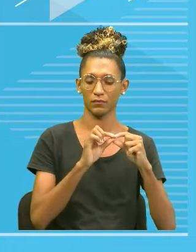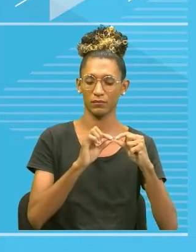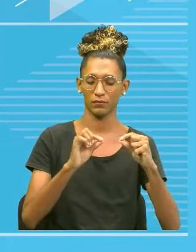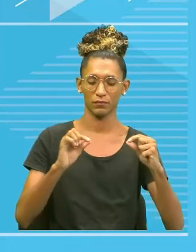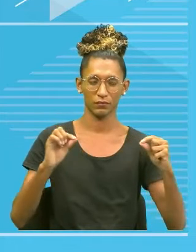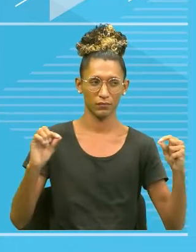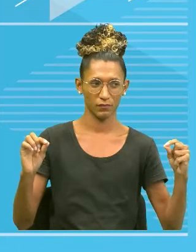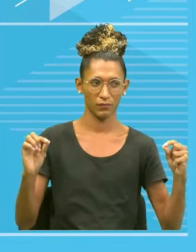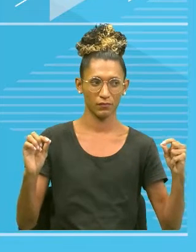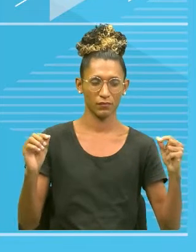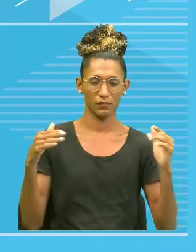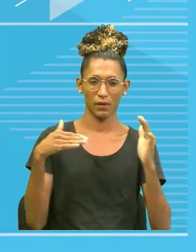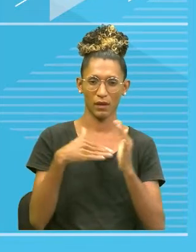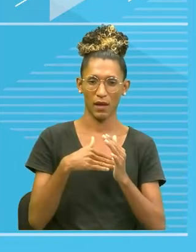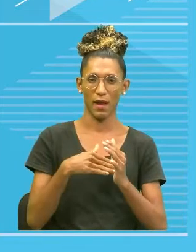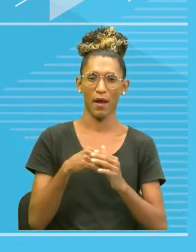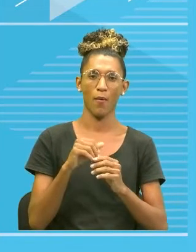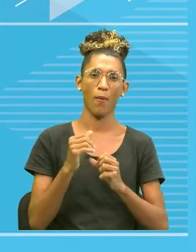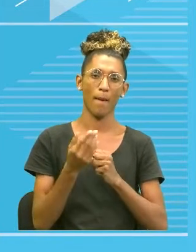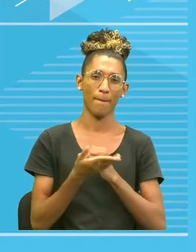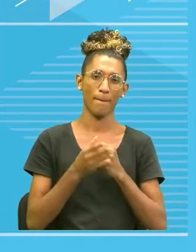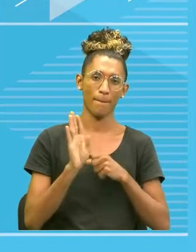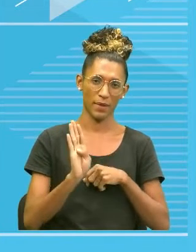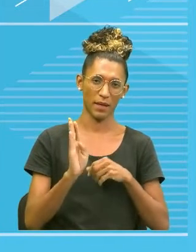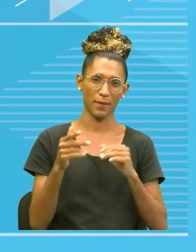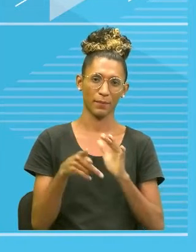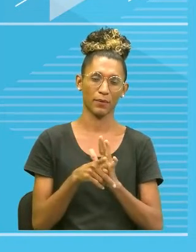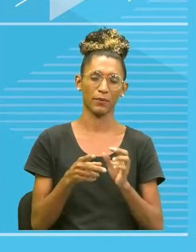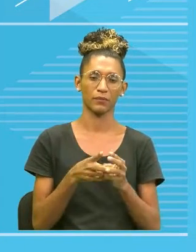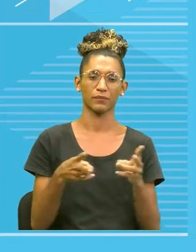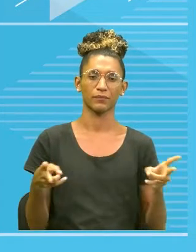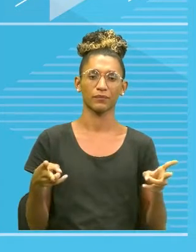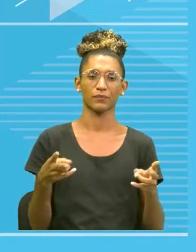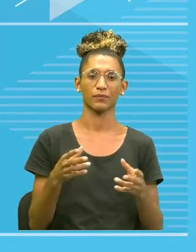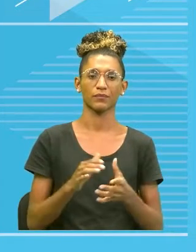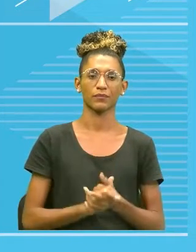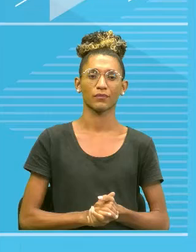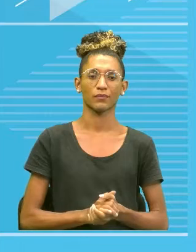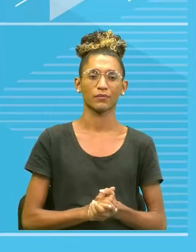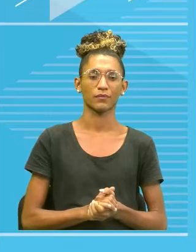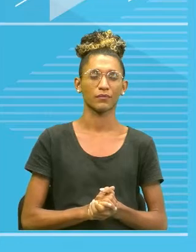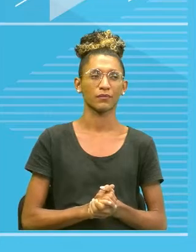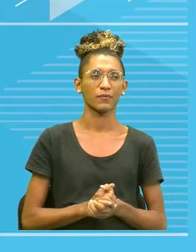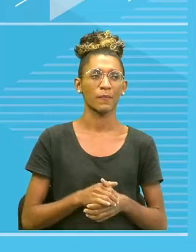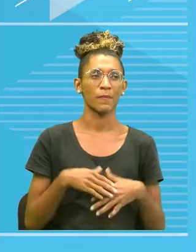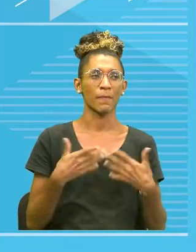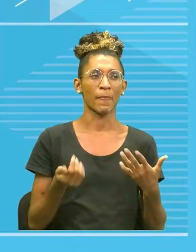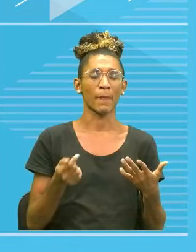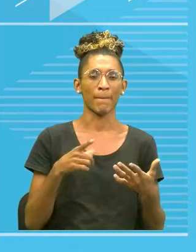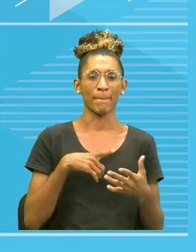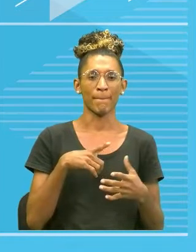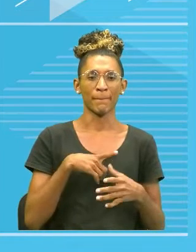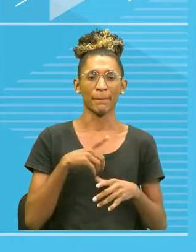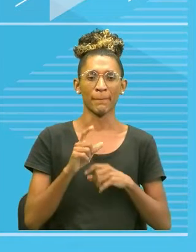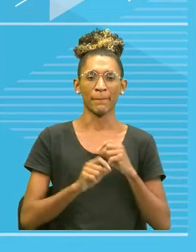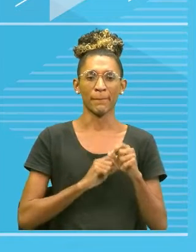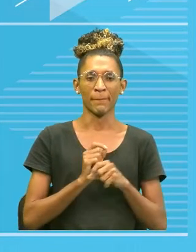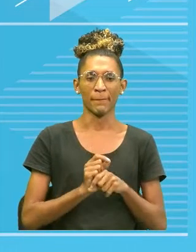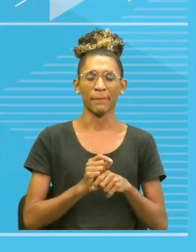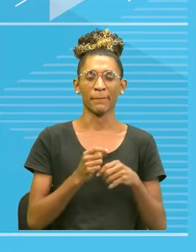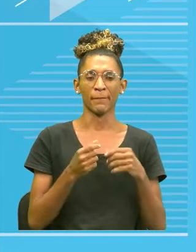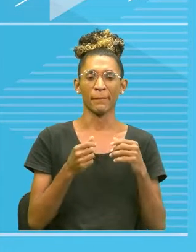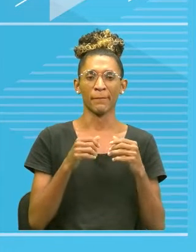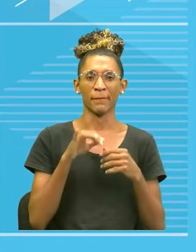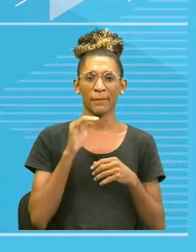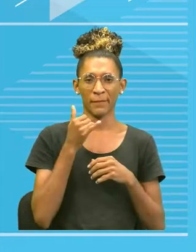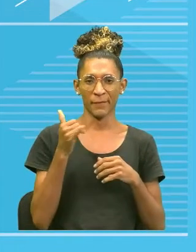DC até a base, tá bom? De volume. Logo, isso aqui vai me dar um trabalho negativo, tá